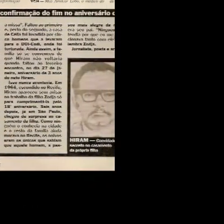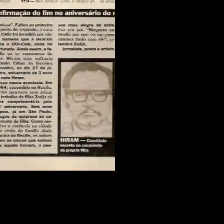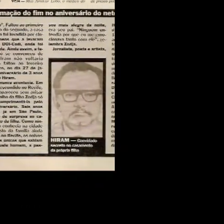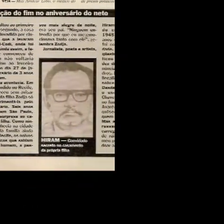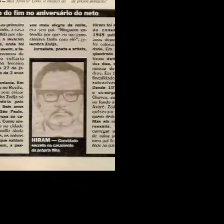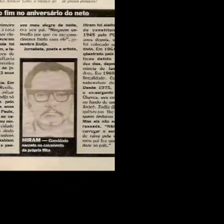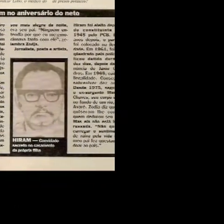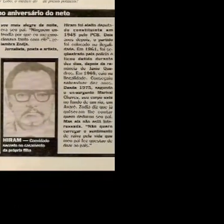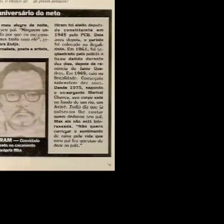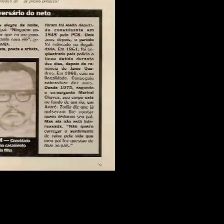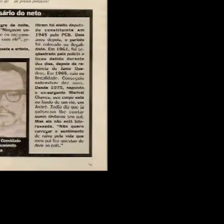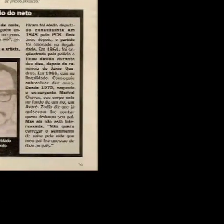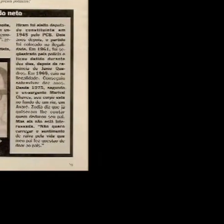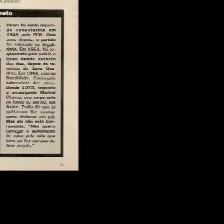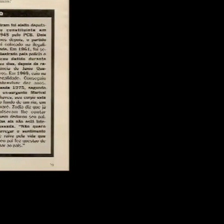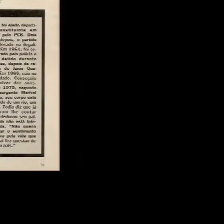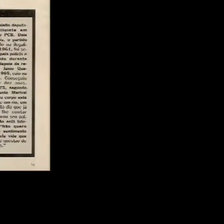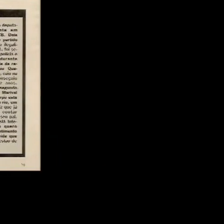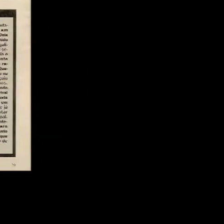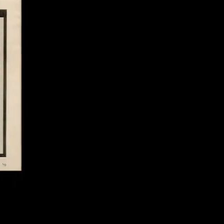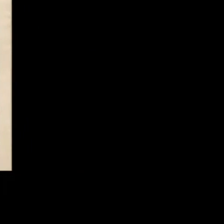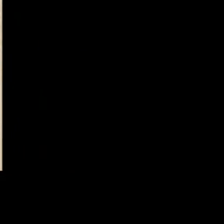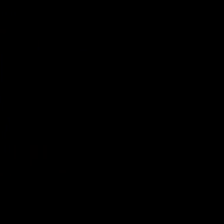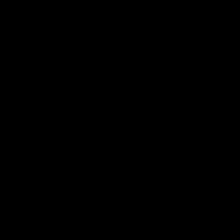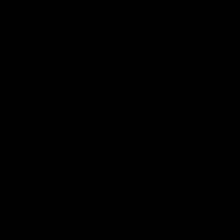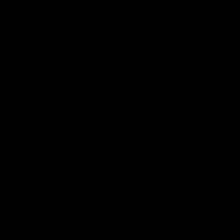da barbárie.